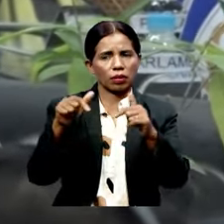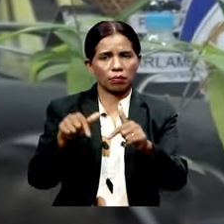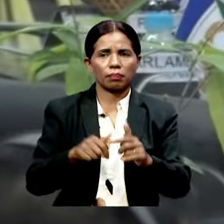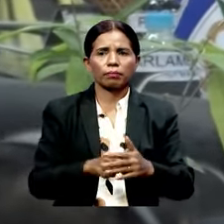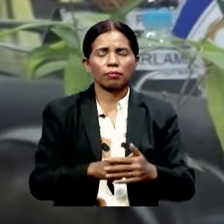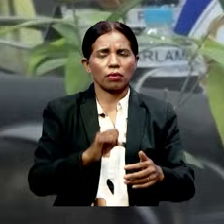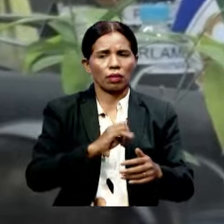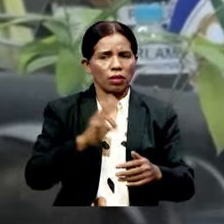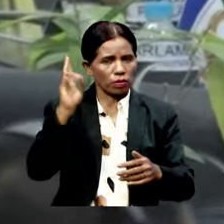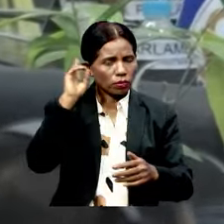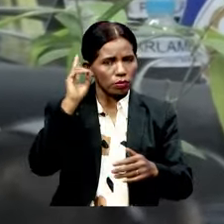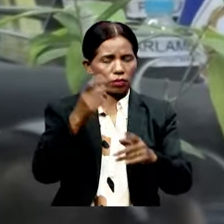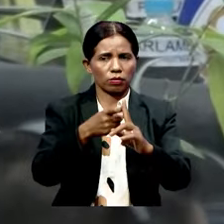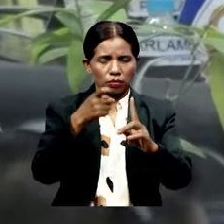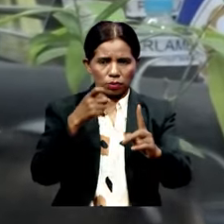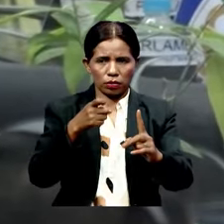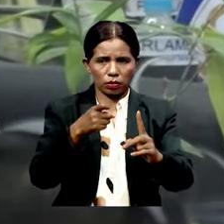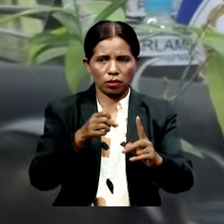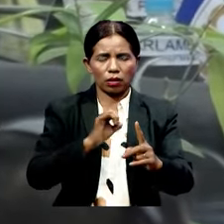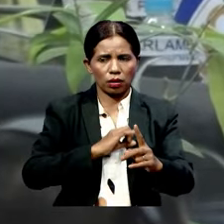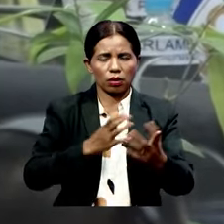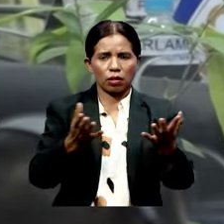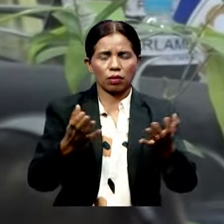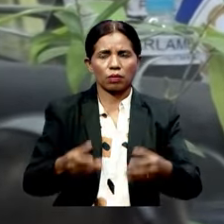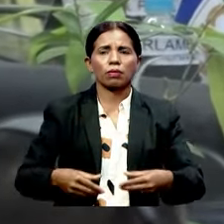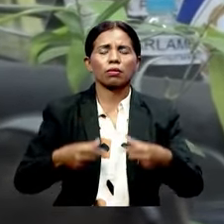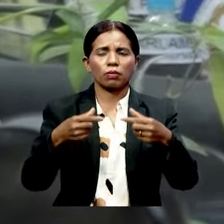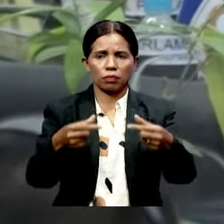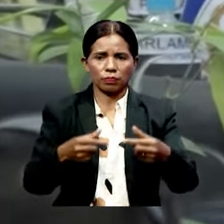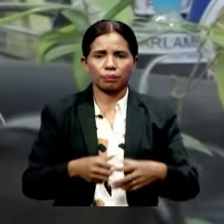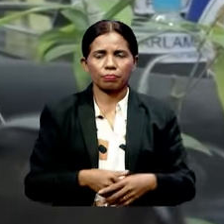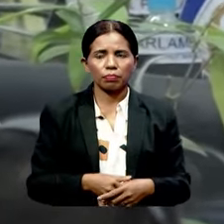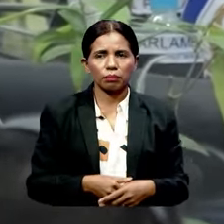O Ronald se senão o cara reforça tá indo lá para